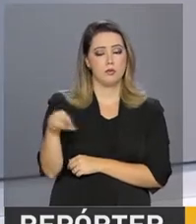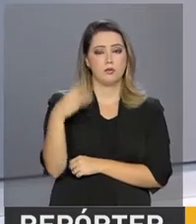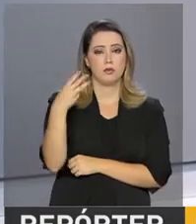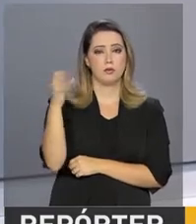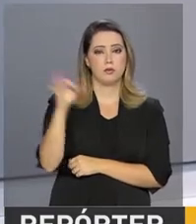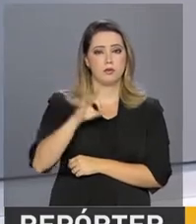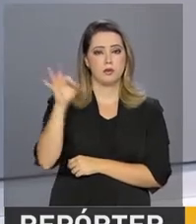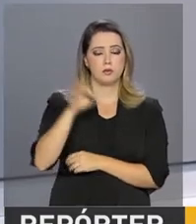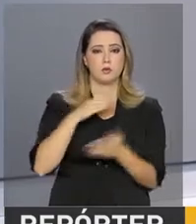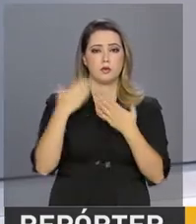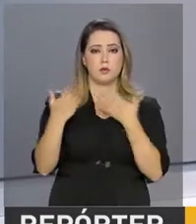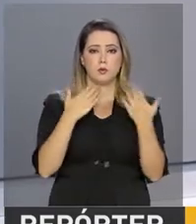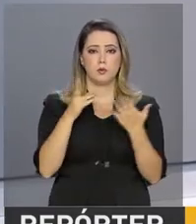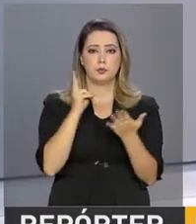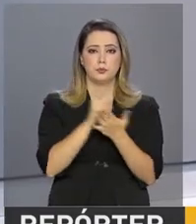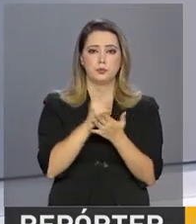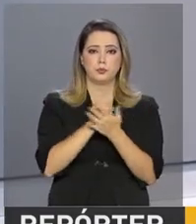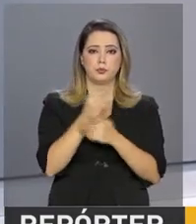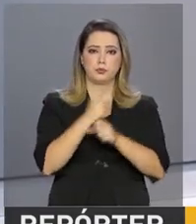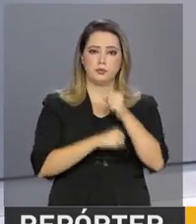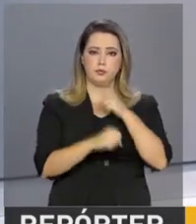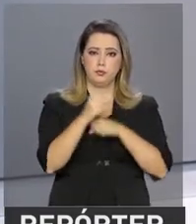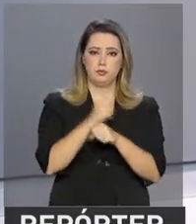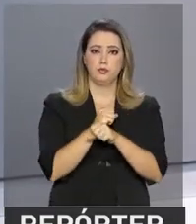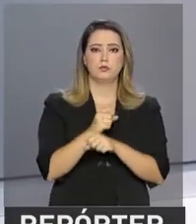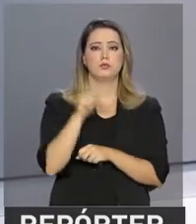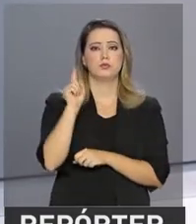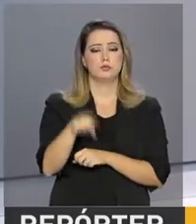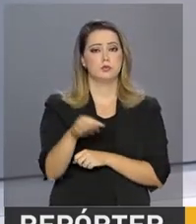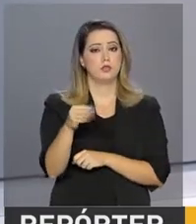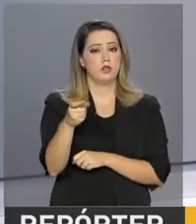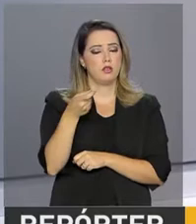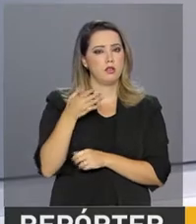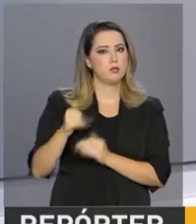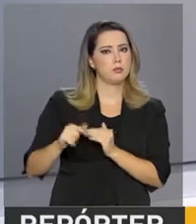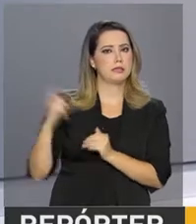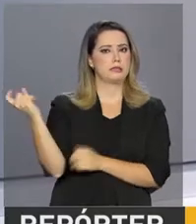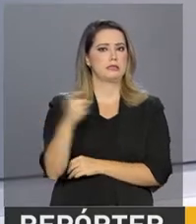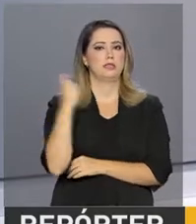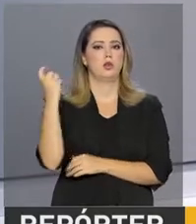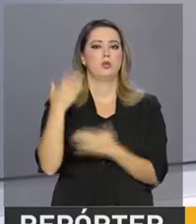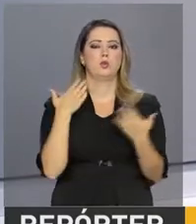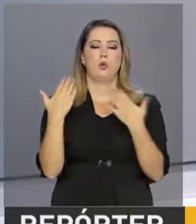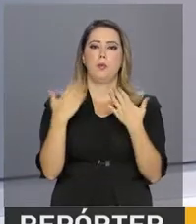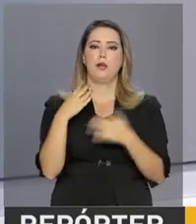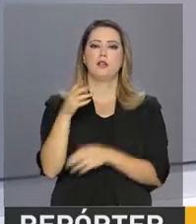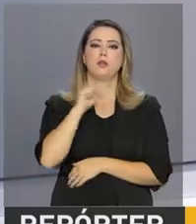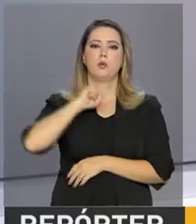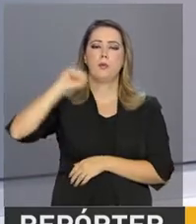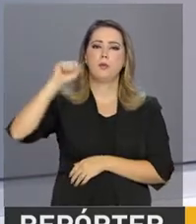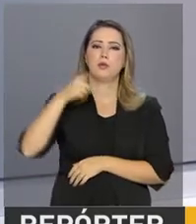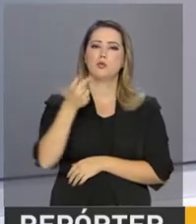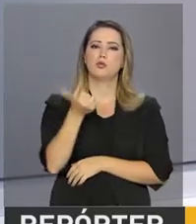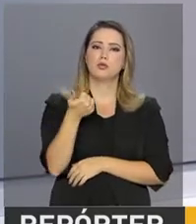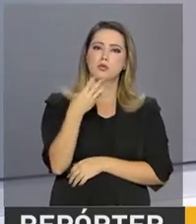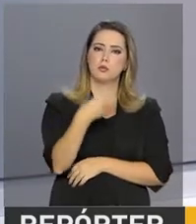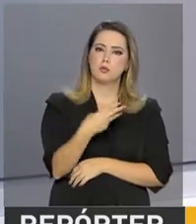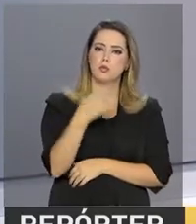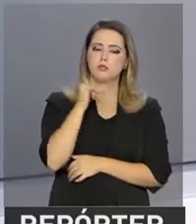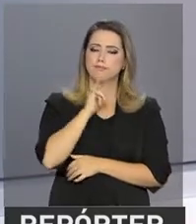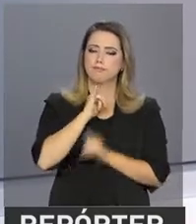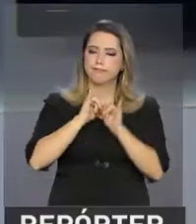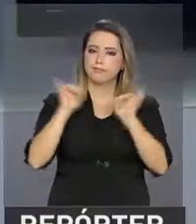por cento em comparação com o mesmo período do ano passado é a taxa mais elevada desde abril de 2013 informou o